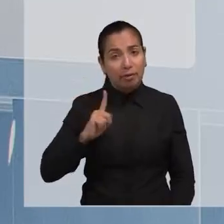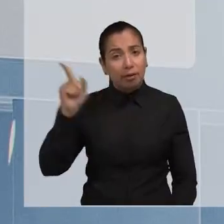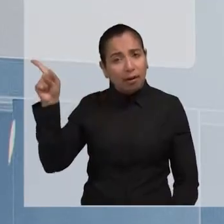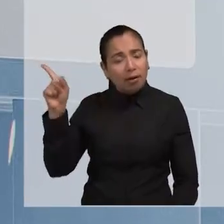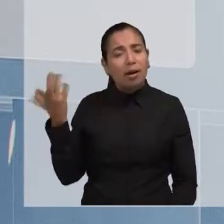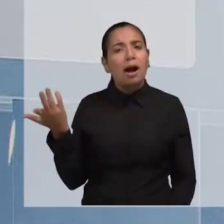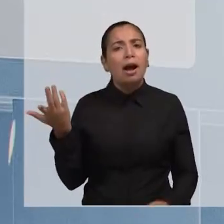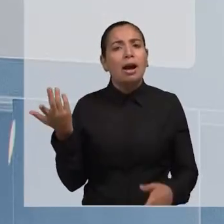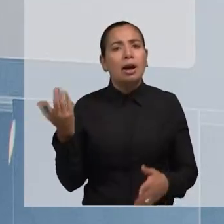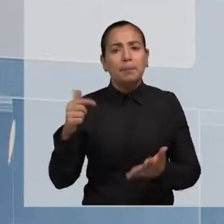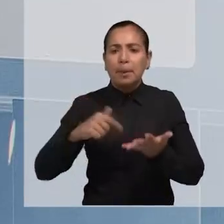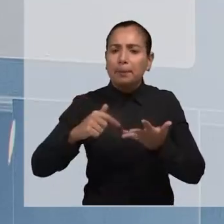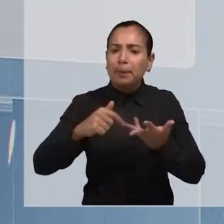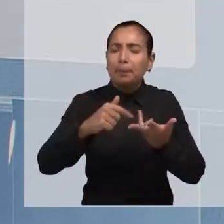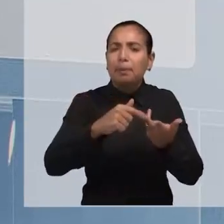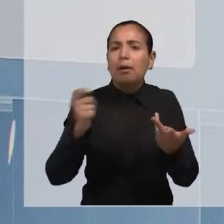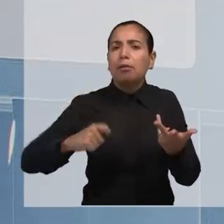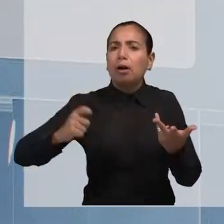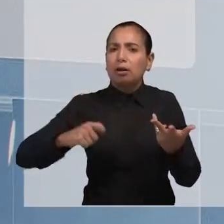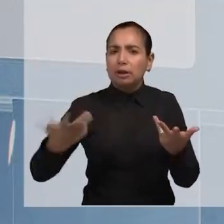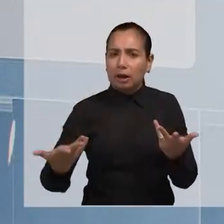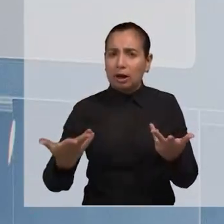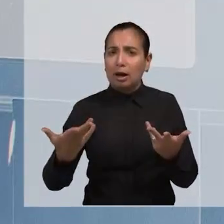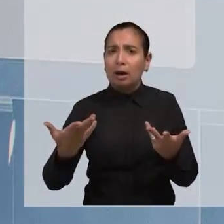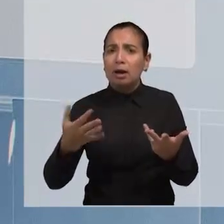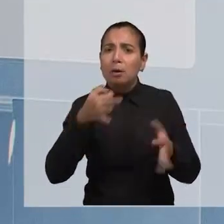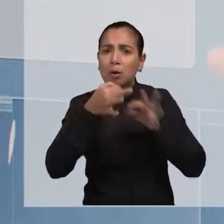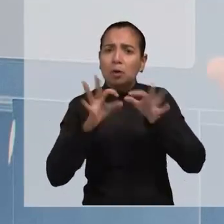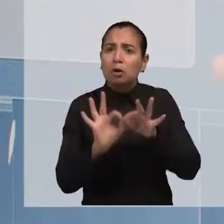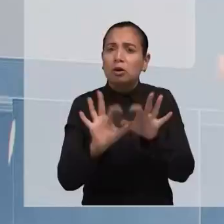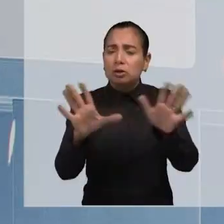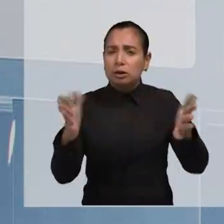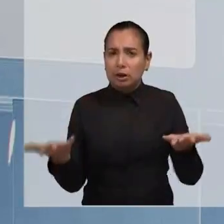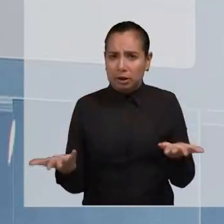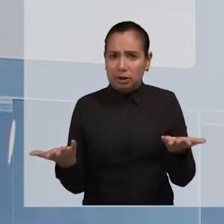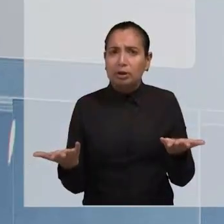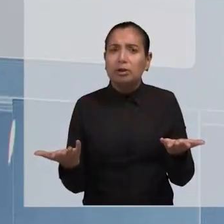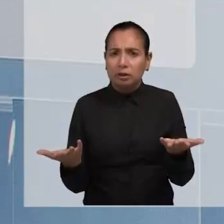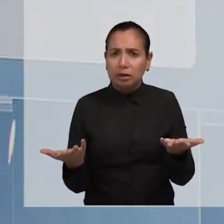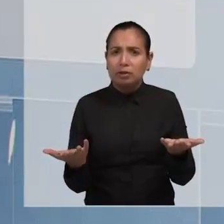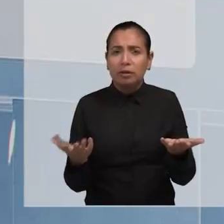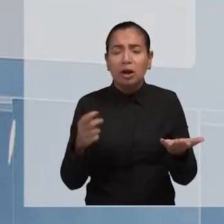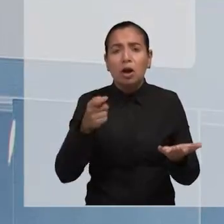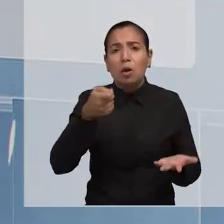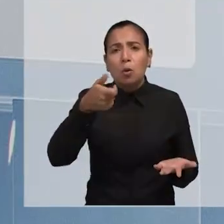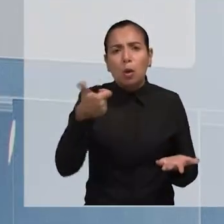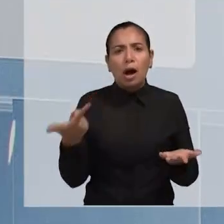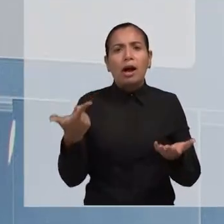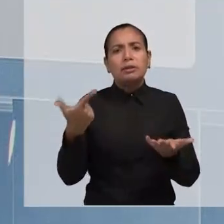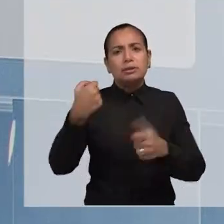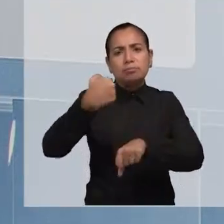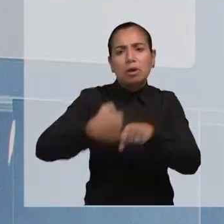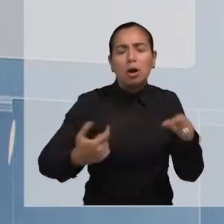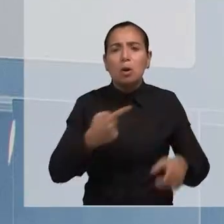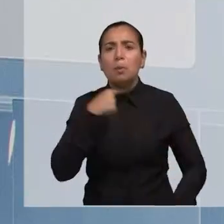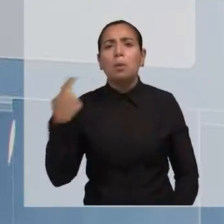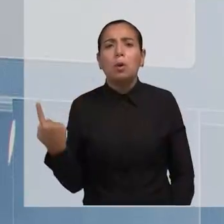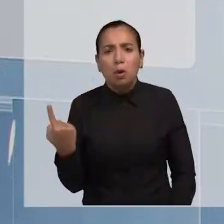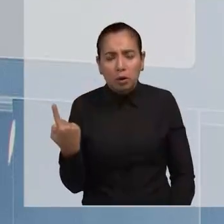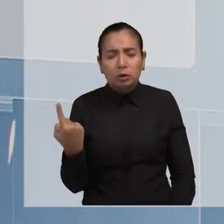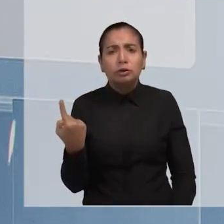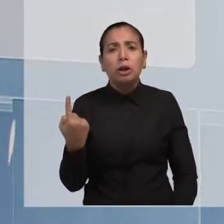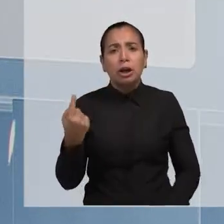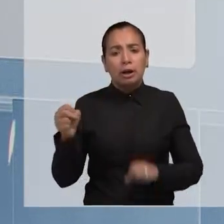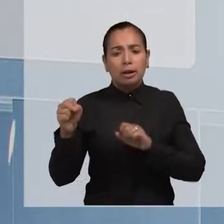contar nos dedos. Essa democracia foi atingida quase de morte agora na última eleição, justamente por conta do